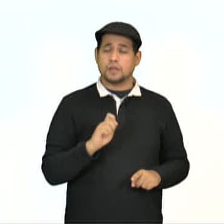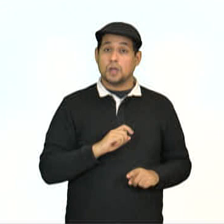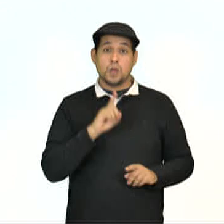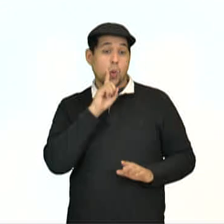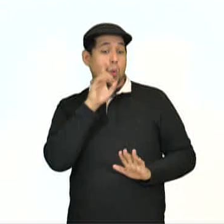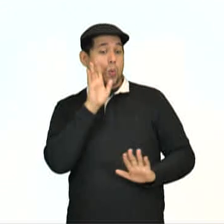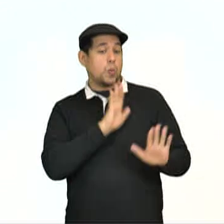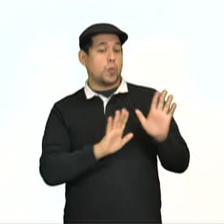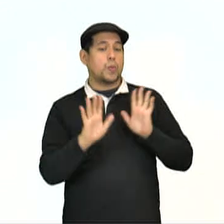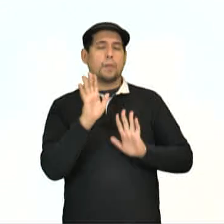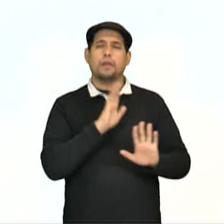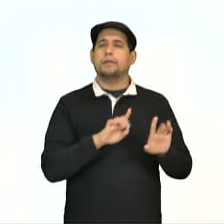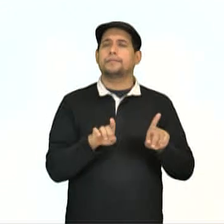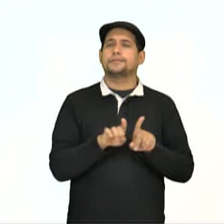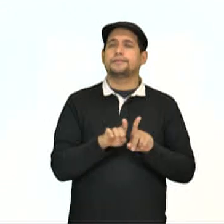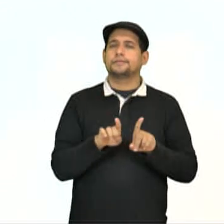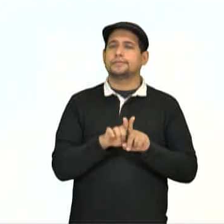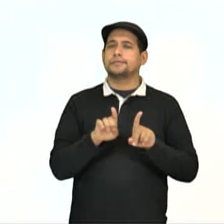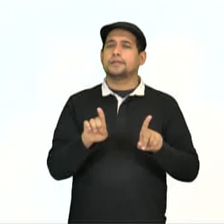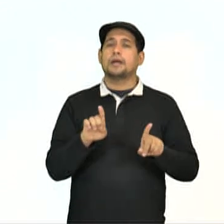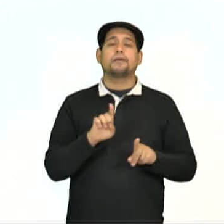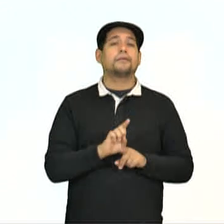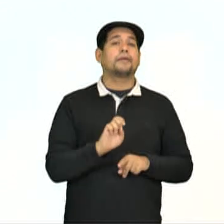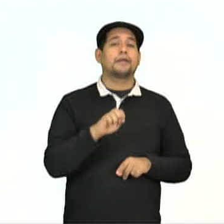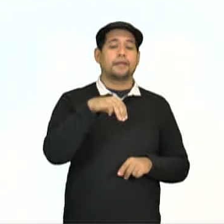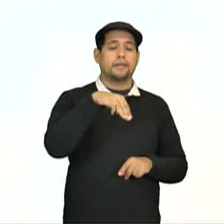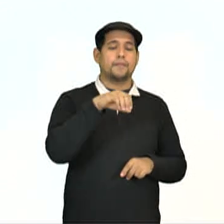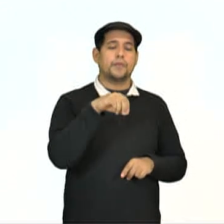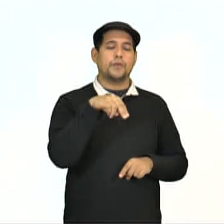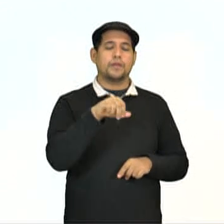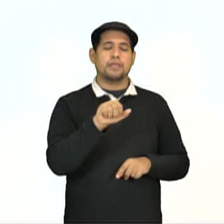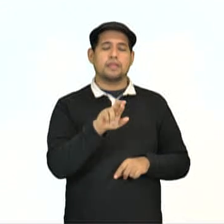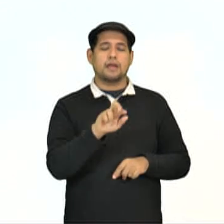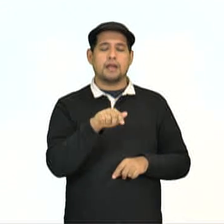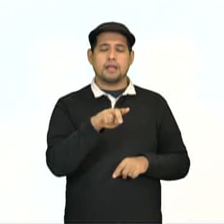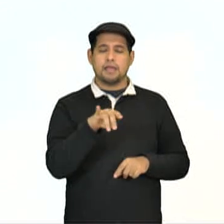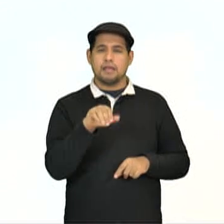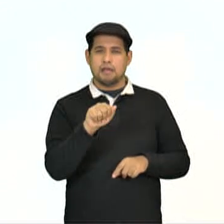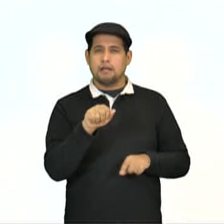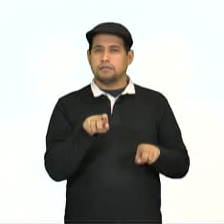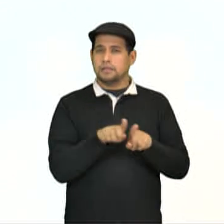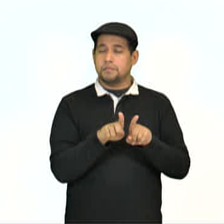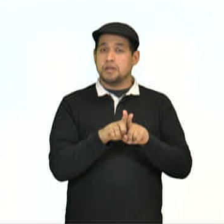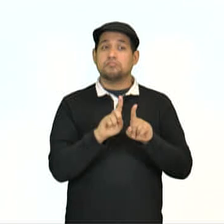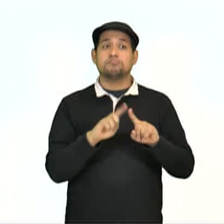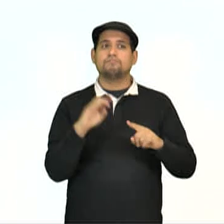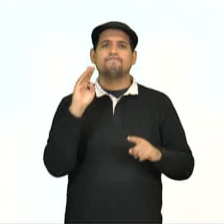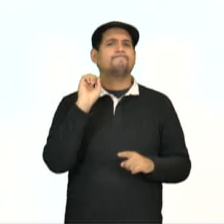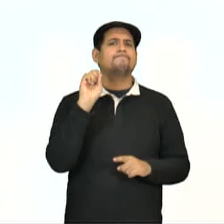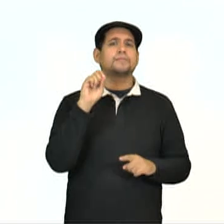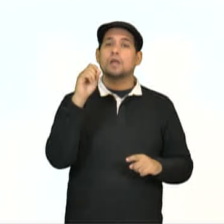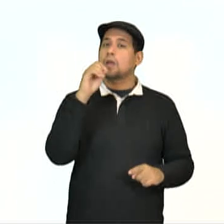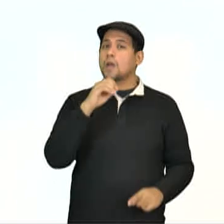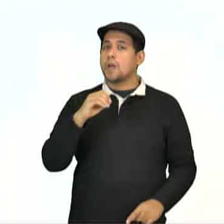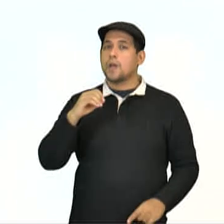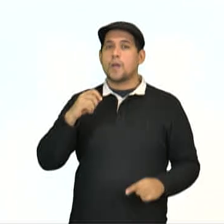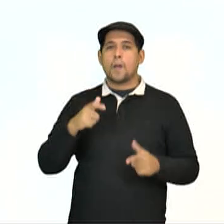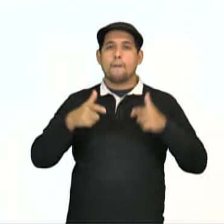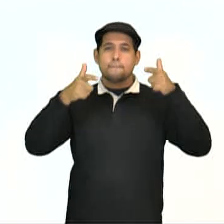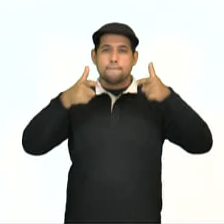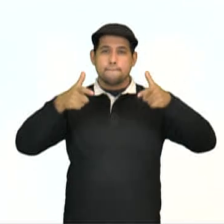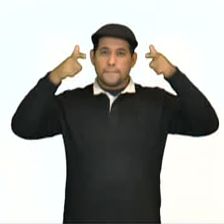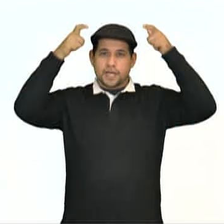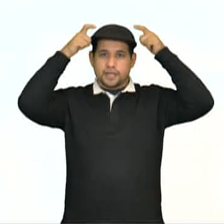risco para a corte e para a monarquia. Essa imagem aqui é do príncipe regente que se